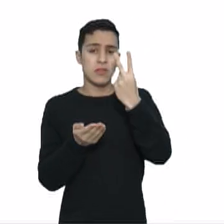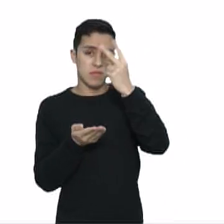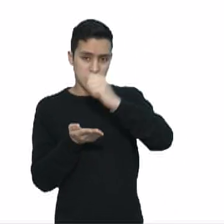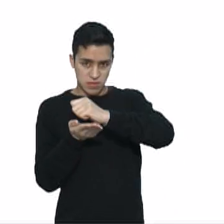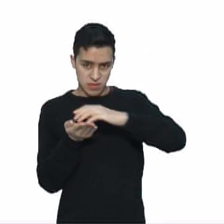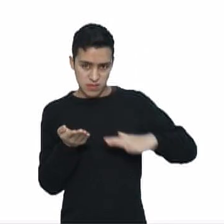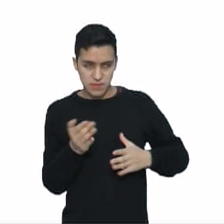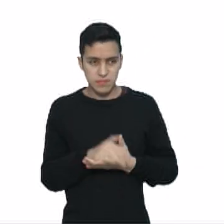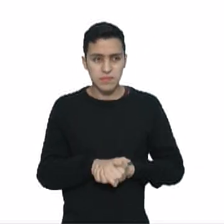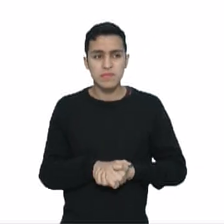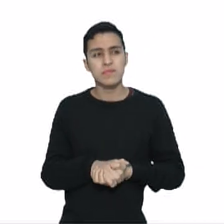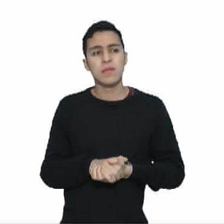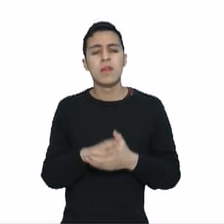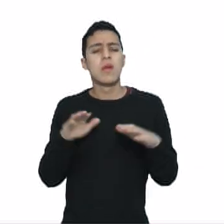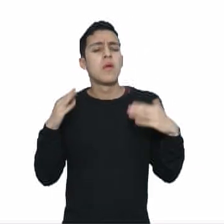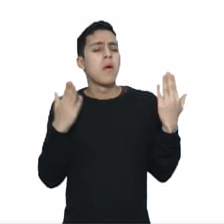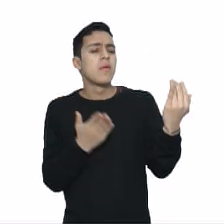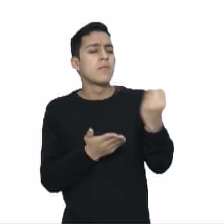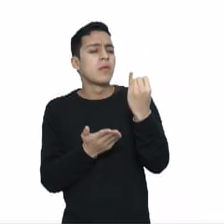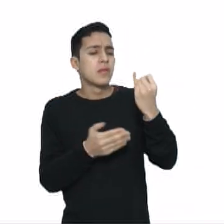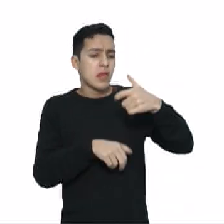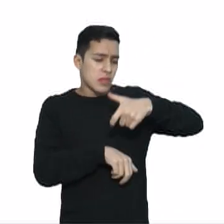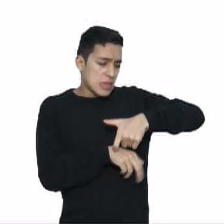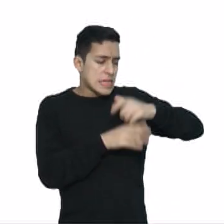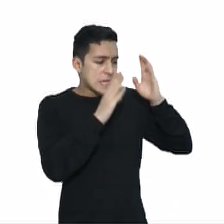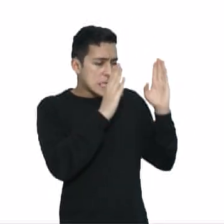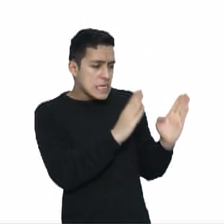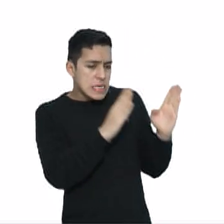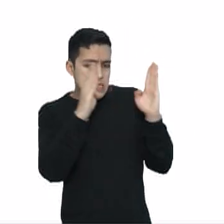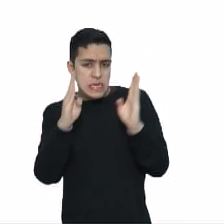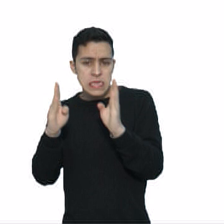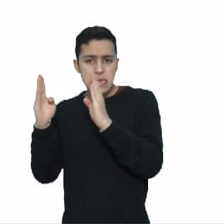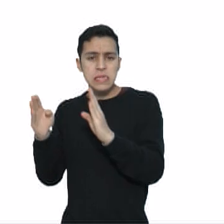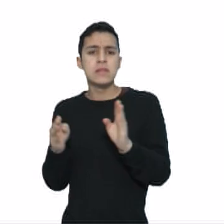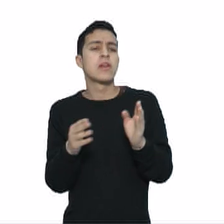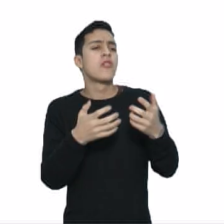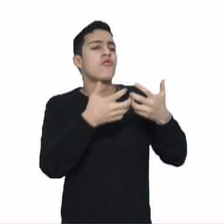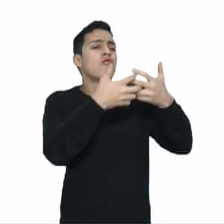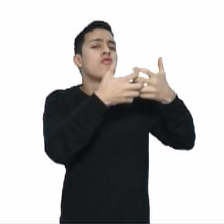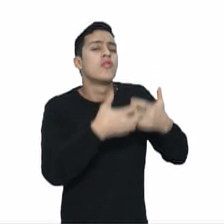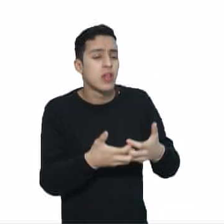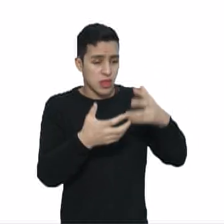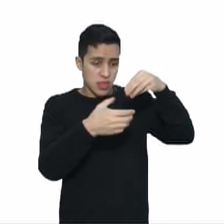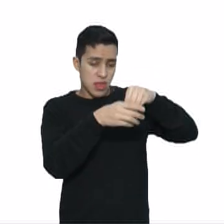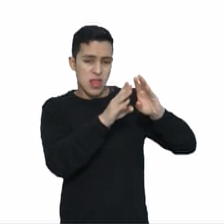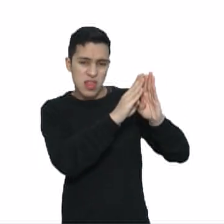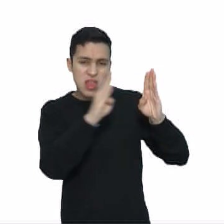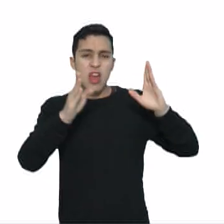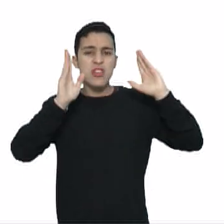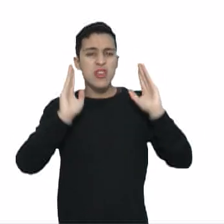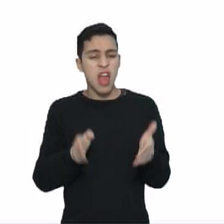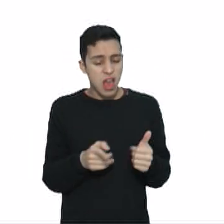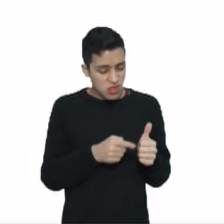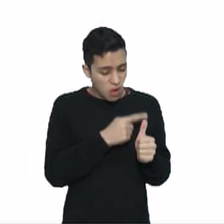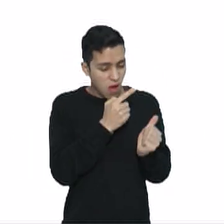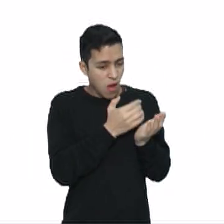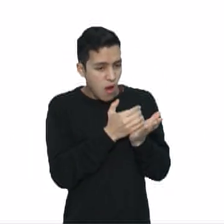Qual a importância do registro do horário de funcionamento da biblioteca já no início do